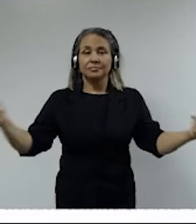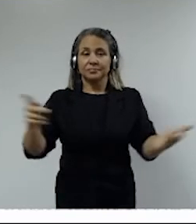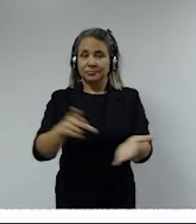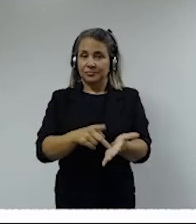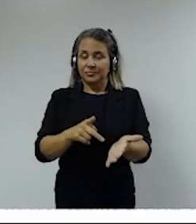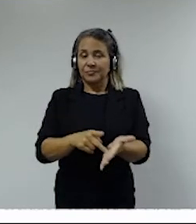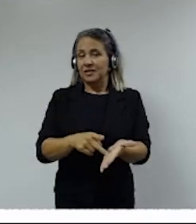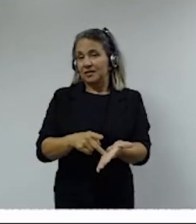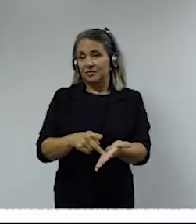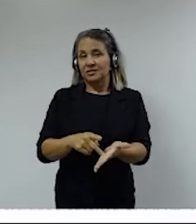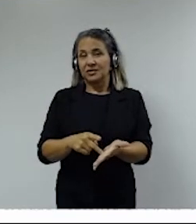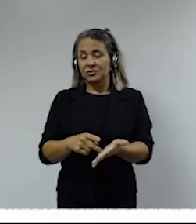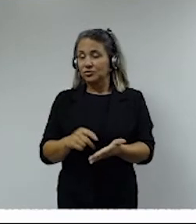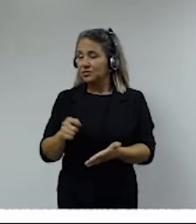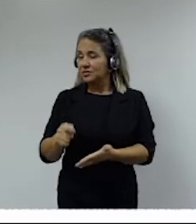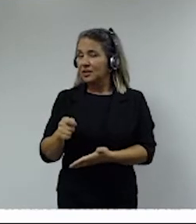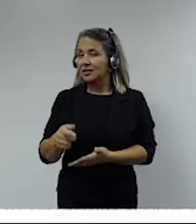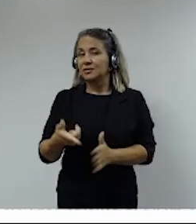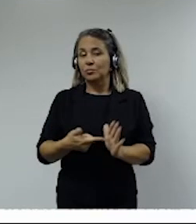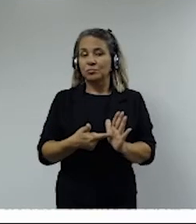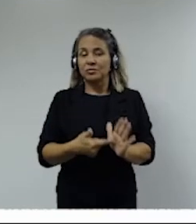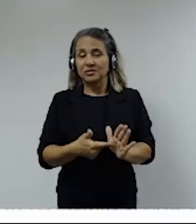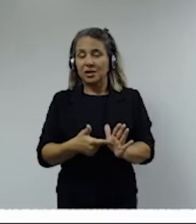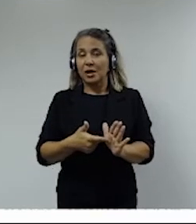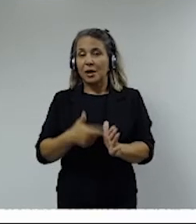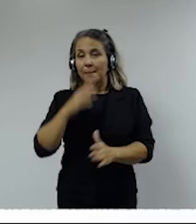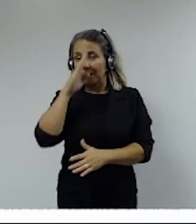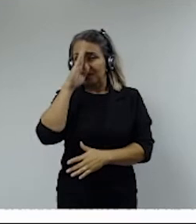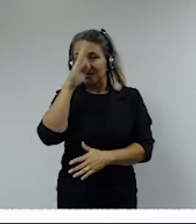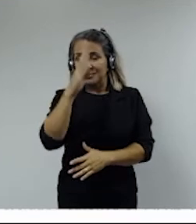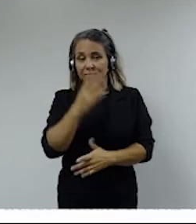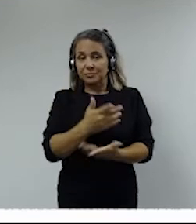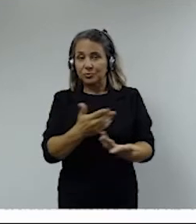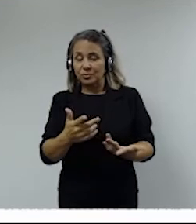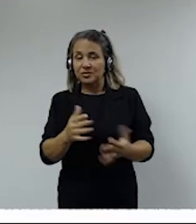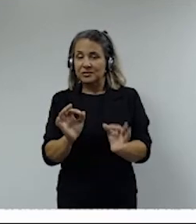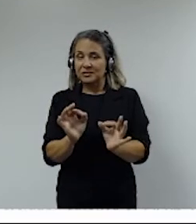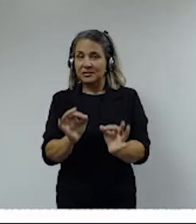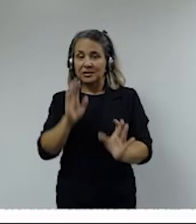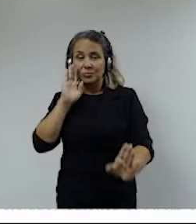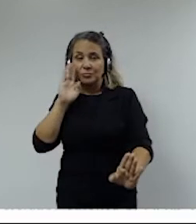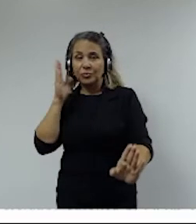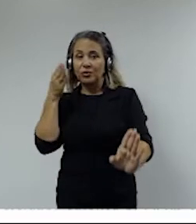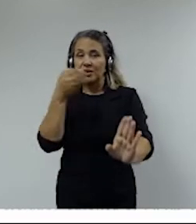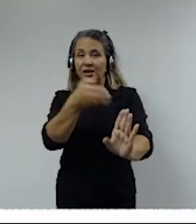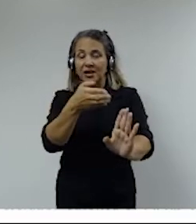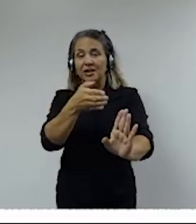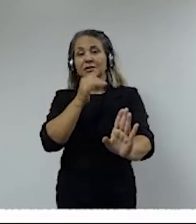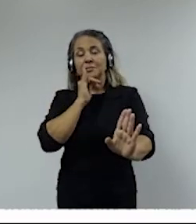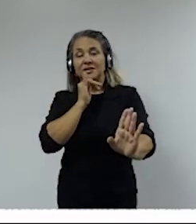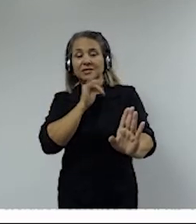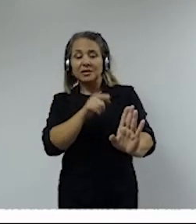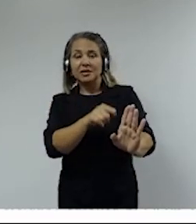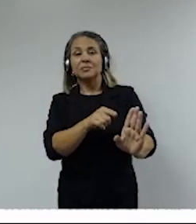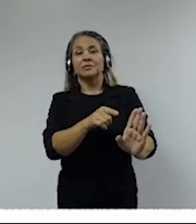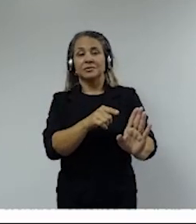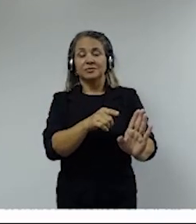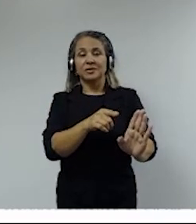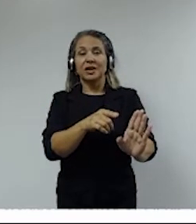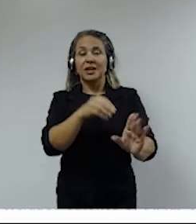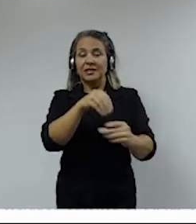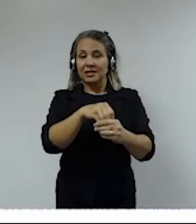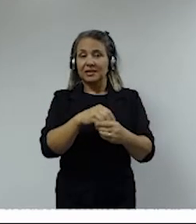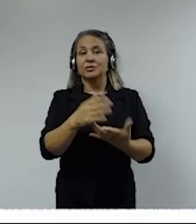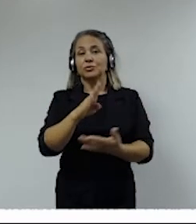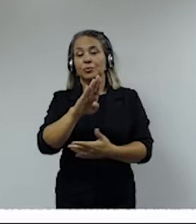na verdade, tentam trazer princípios, ora, específicos, como, por exemplo, da CREMERGE ali, olha, um princípio